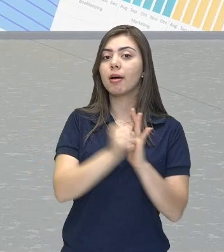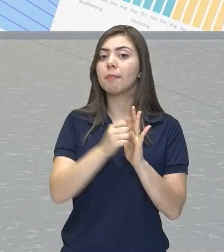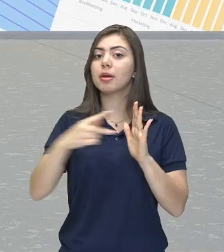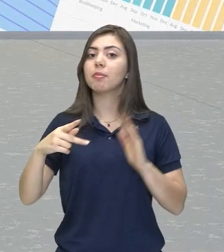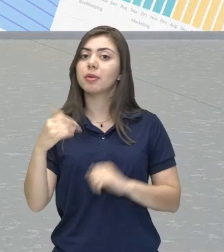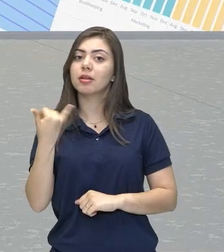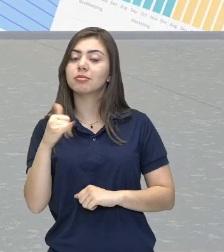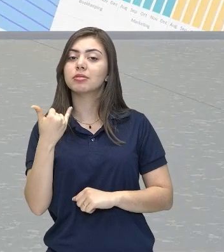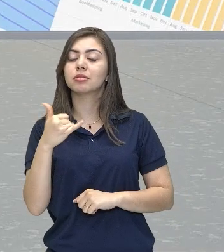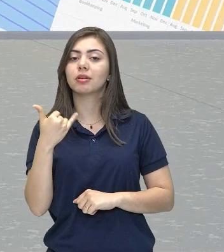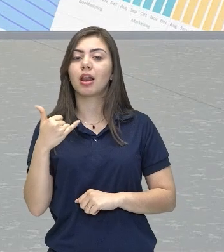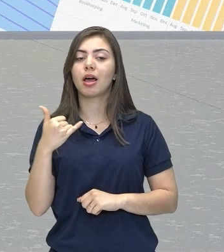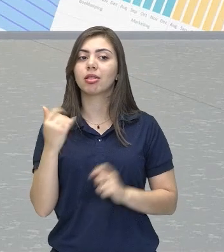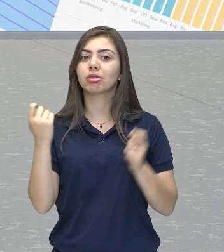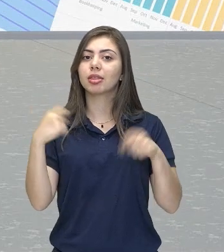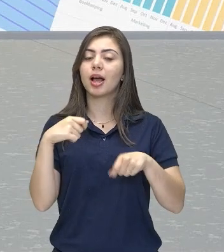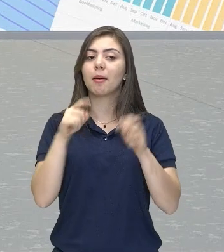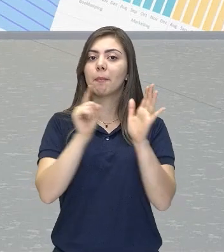Então, muita